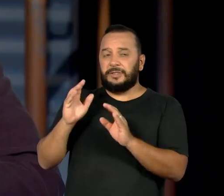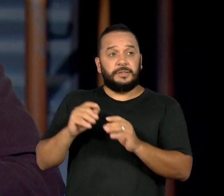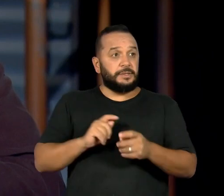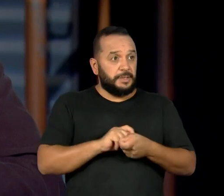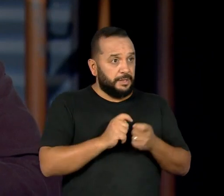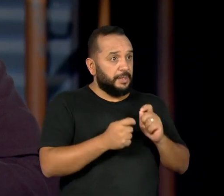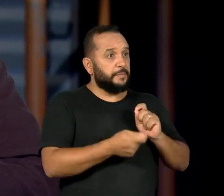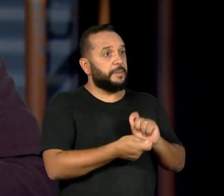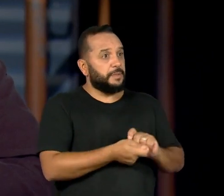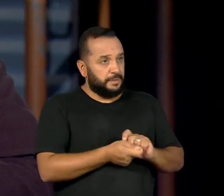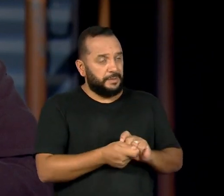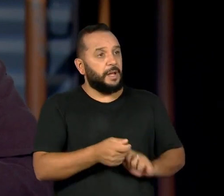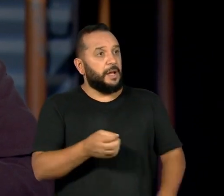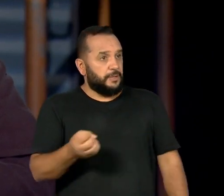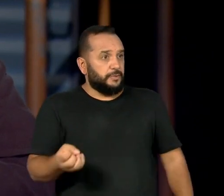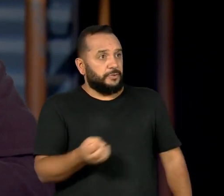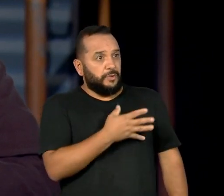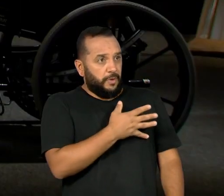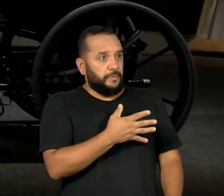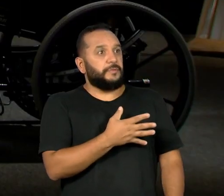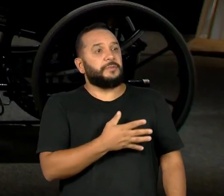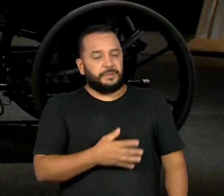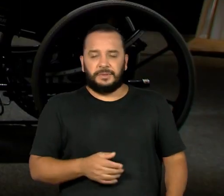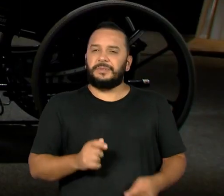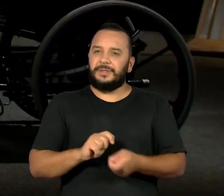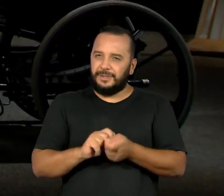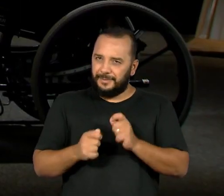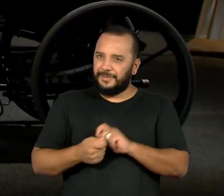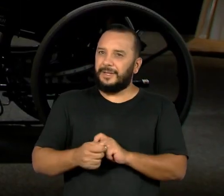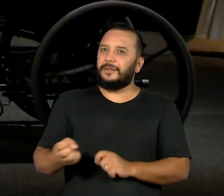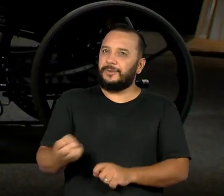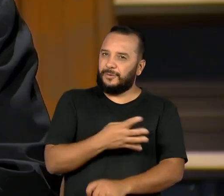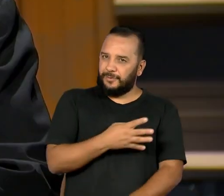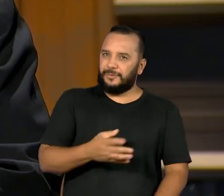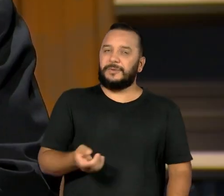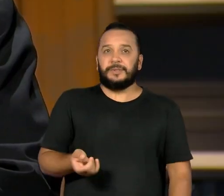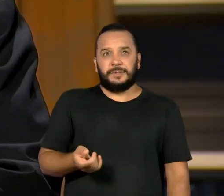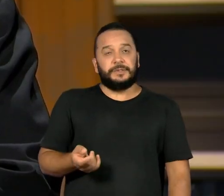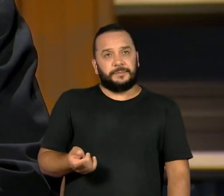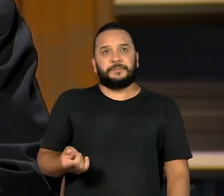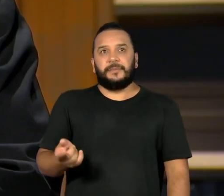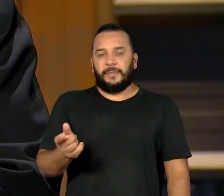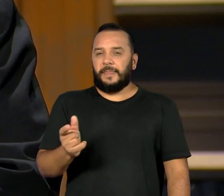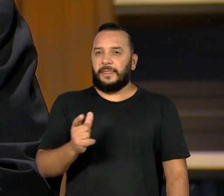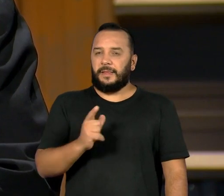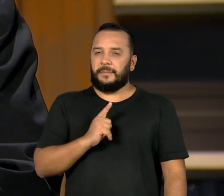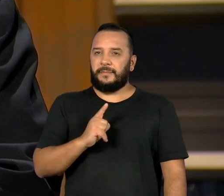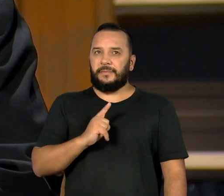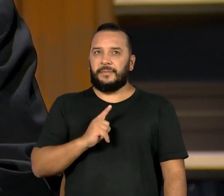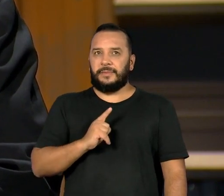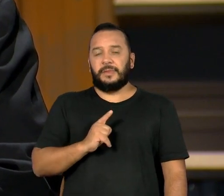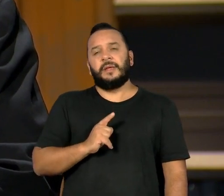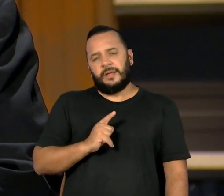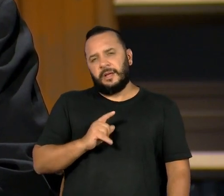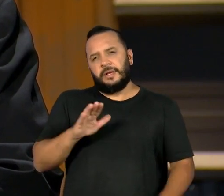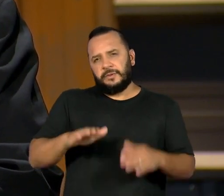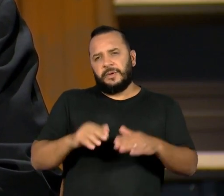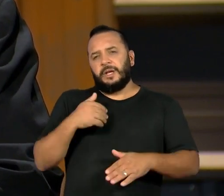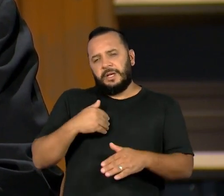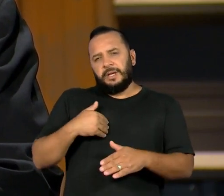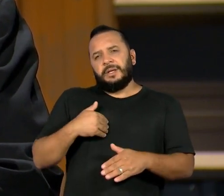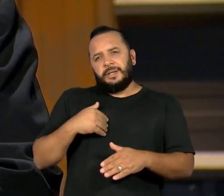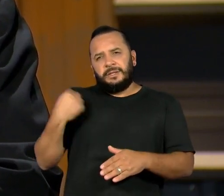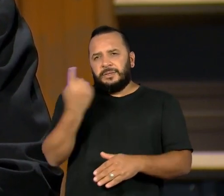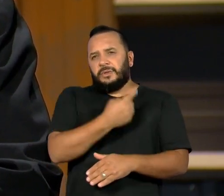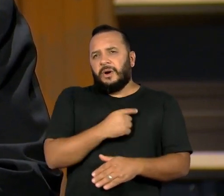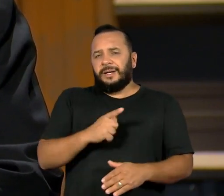adaptar a novos horizontes. Exato. Alguma condição de estabilidade eu acho que é fundamental para que a